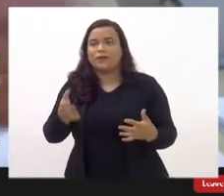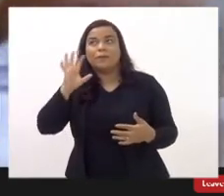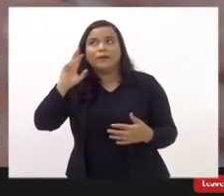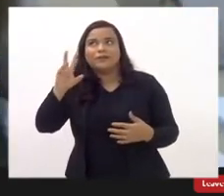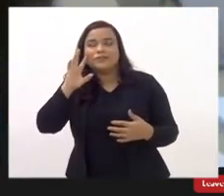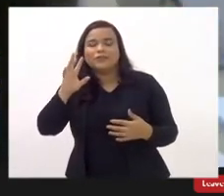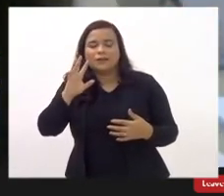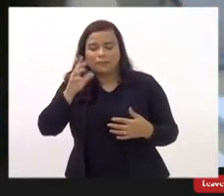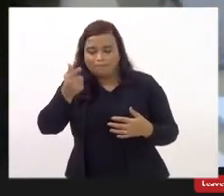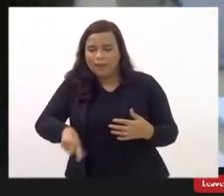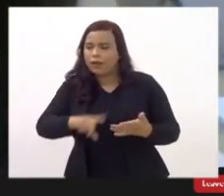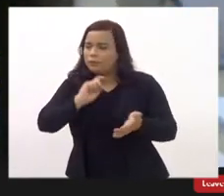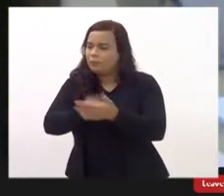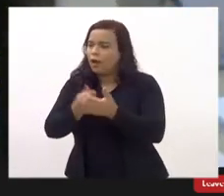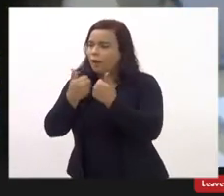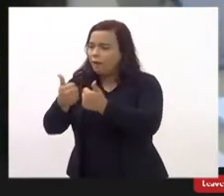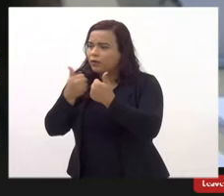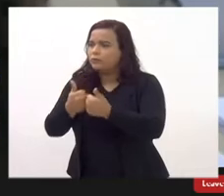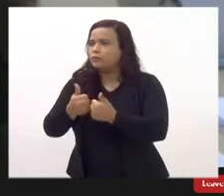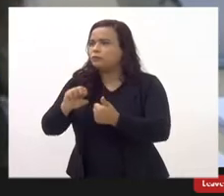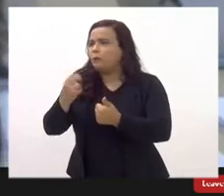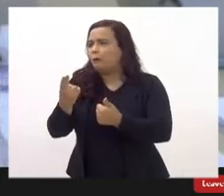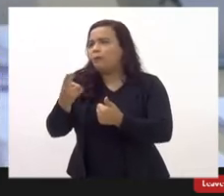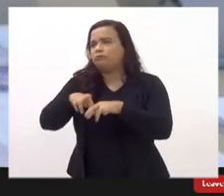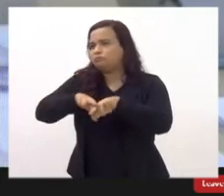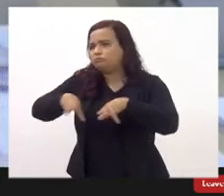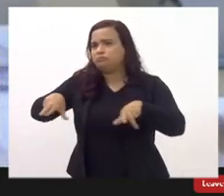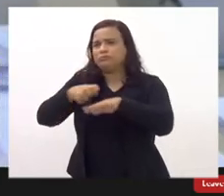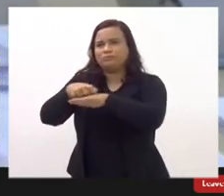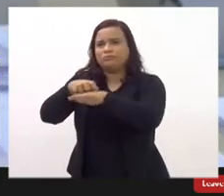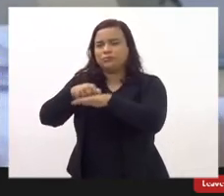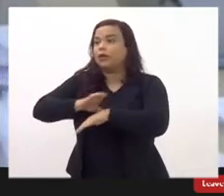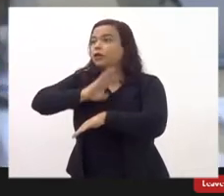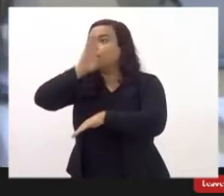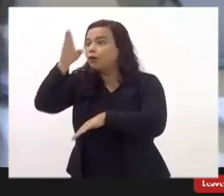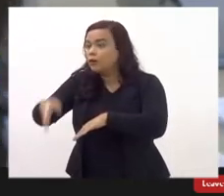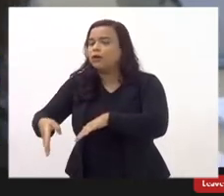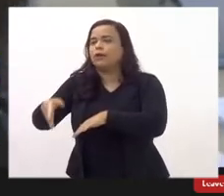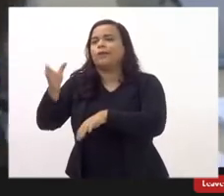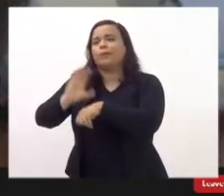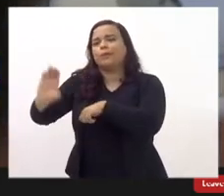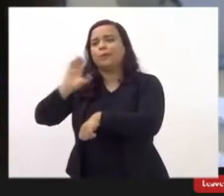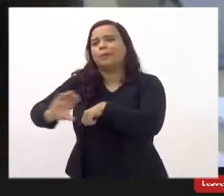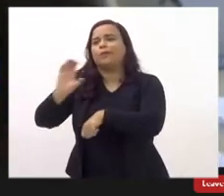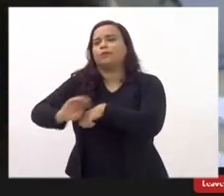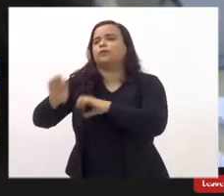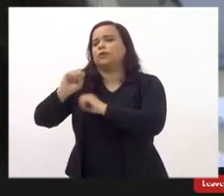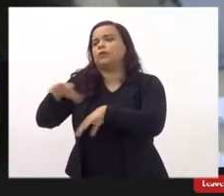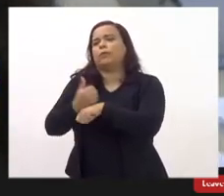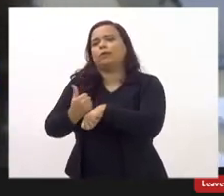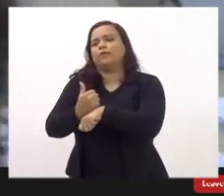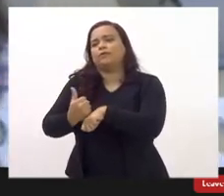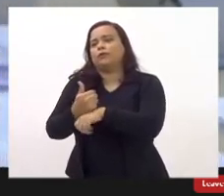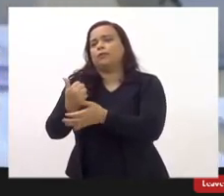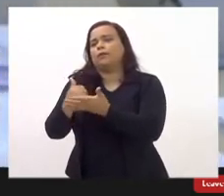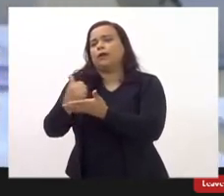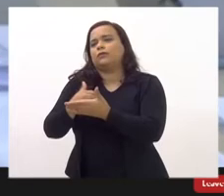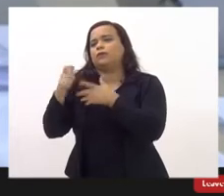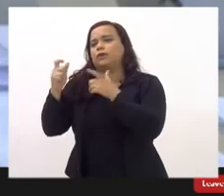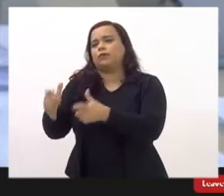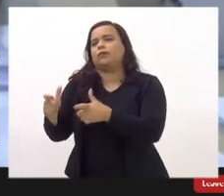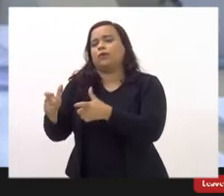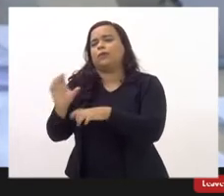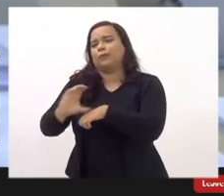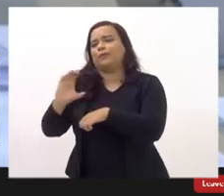poder estar cursando alguma modalidade de educação profissional e educação básica num estabelecimento de ensino.